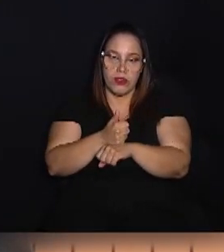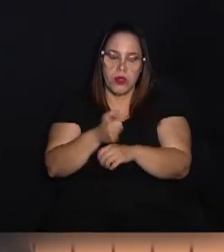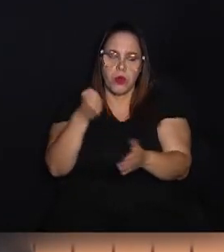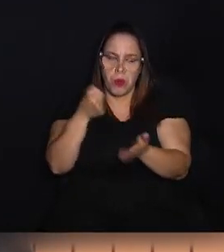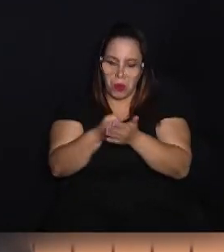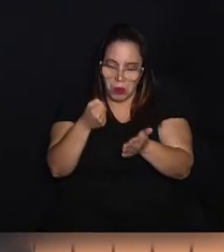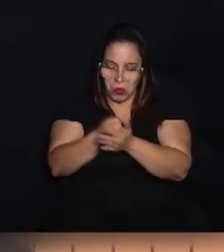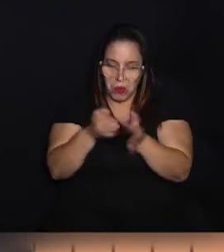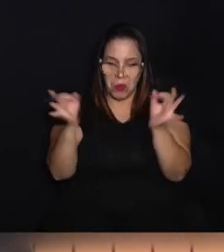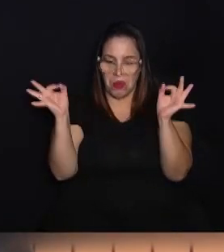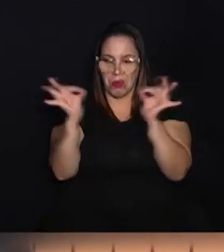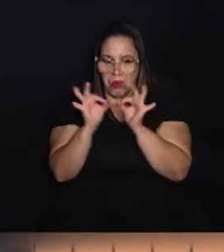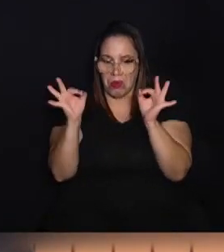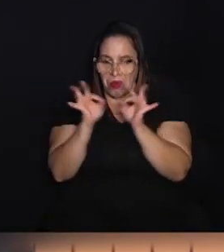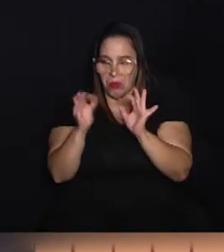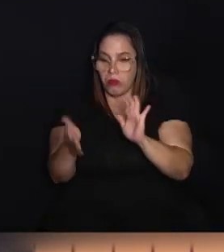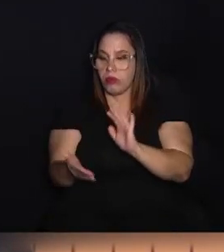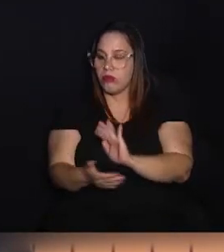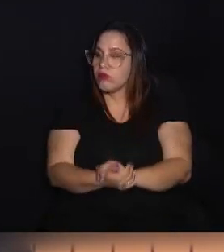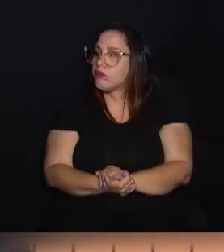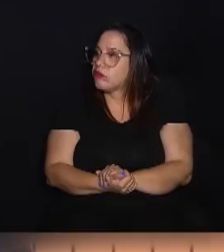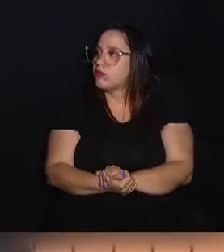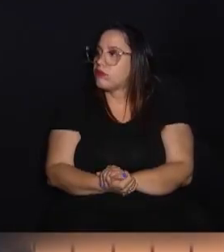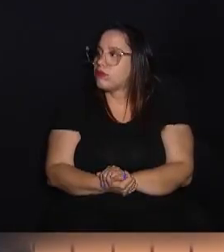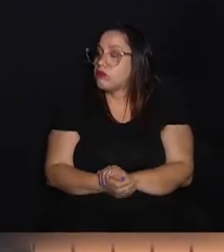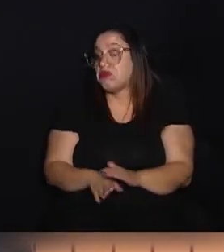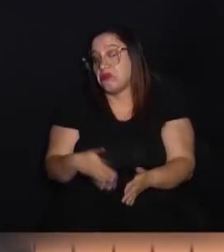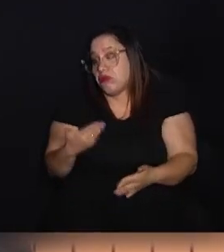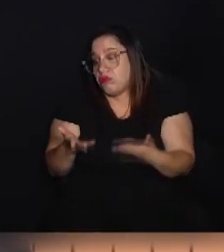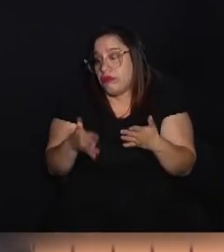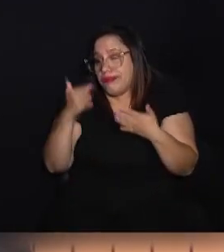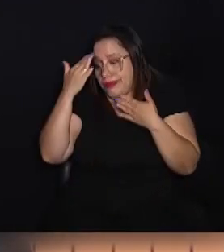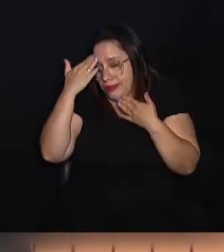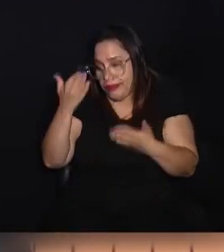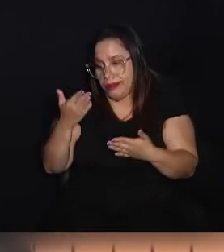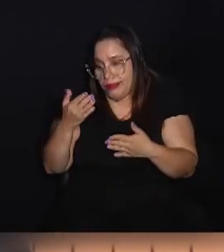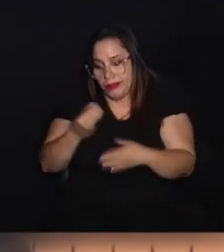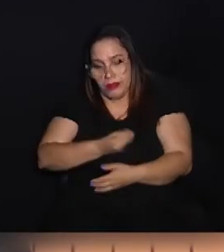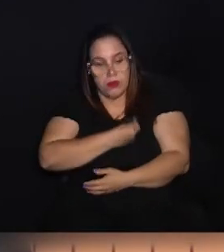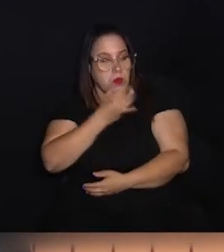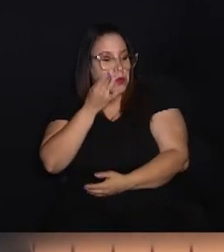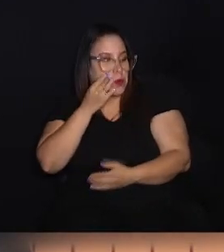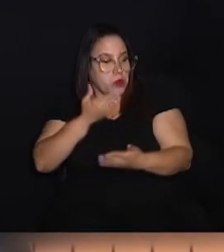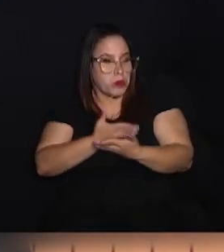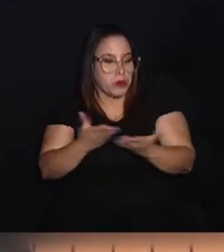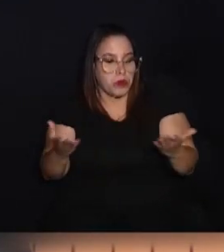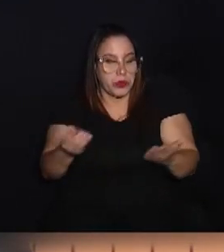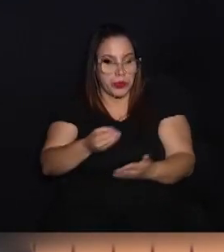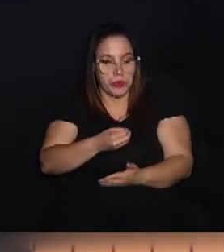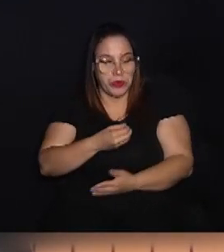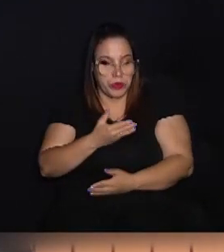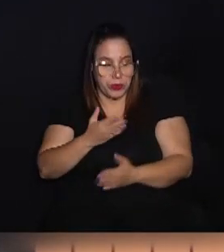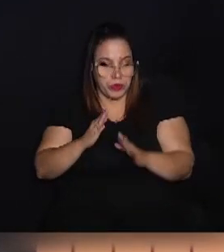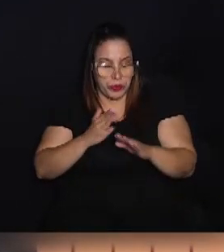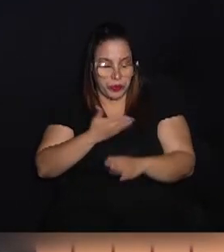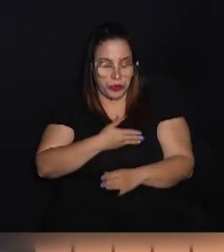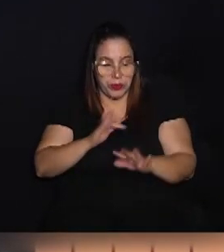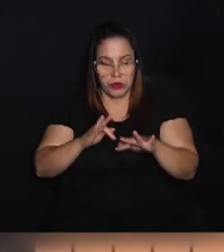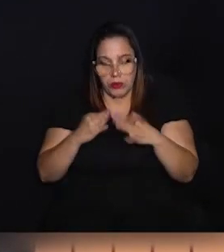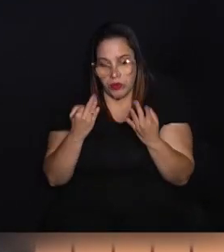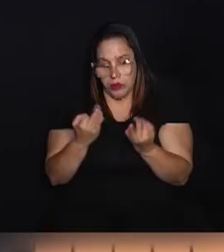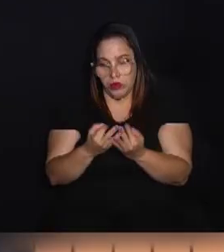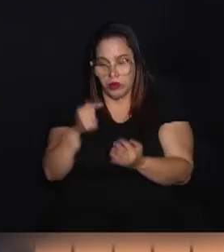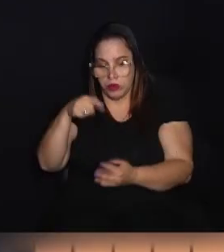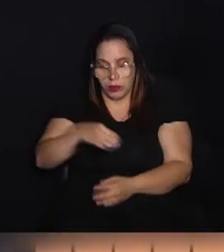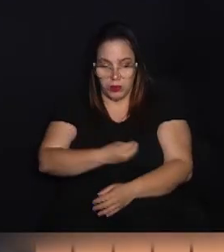dedicação e esmero. Da mesma forma, agradeço a presença de todos os meus amigos e parentes